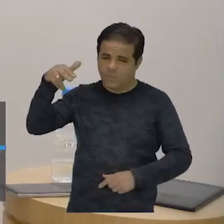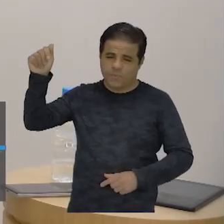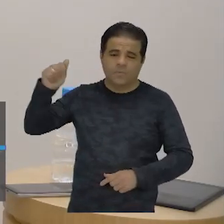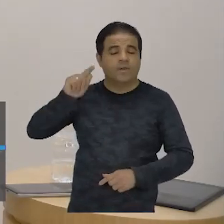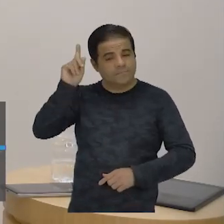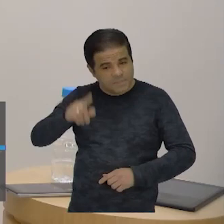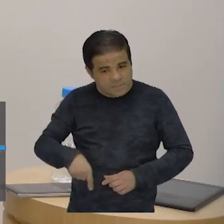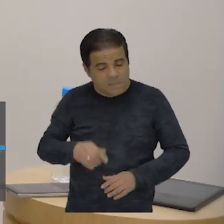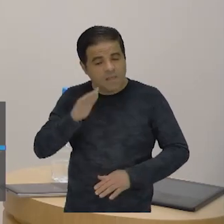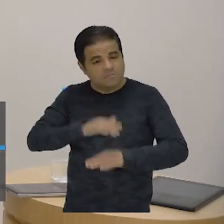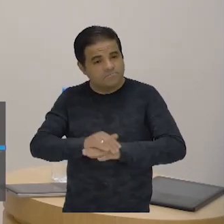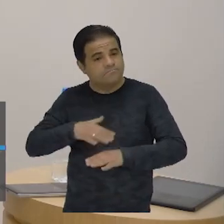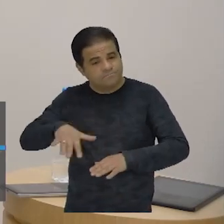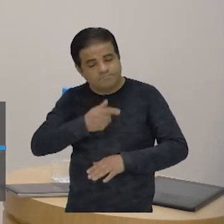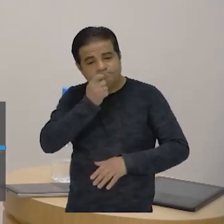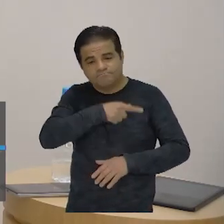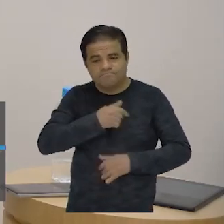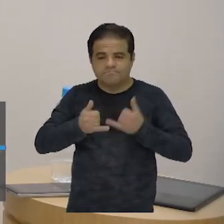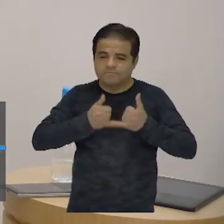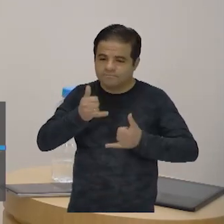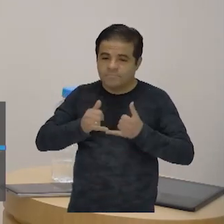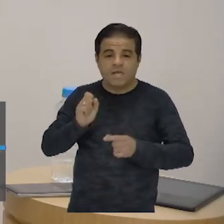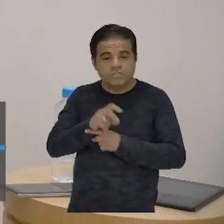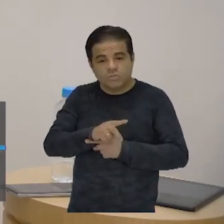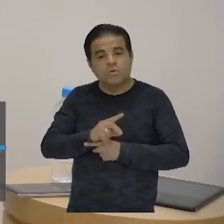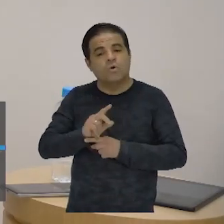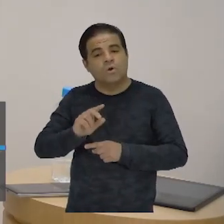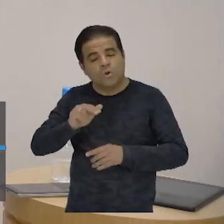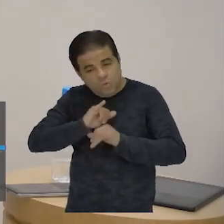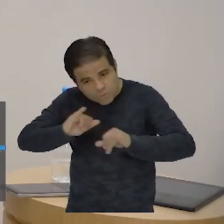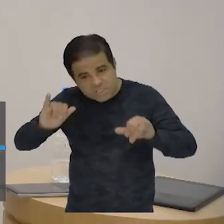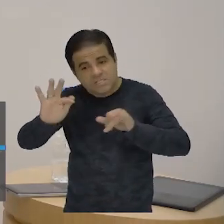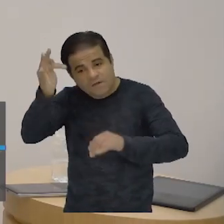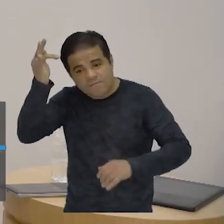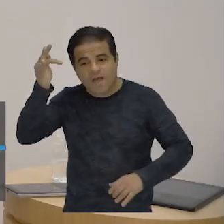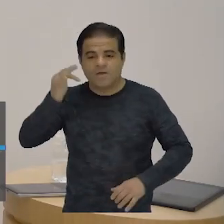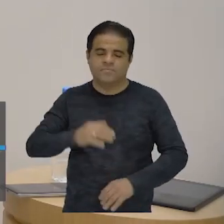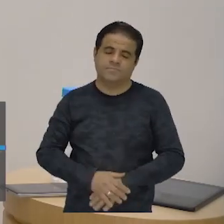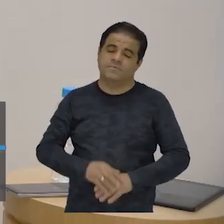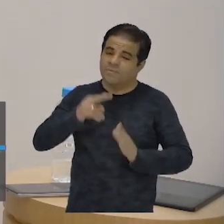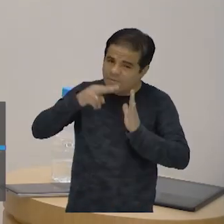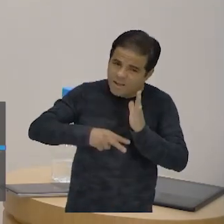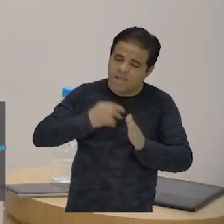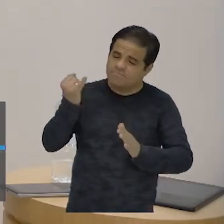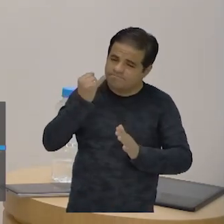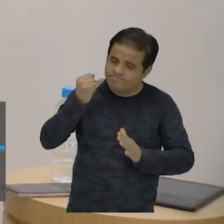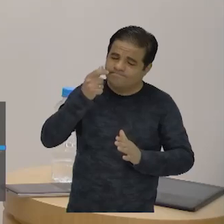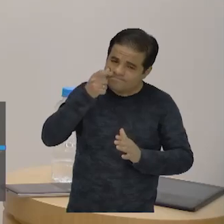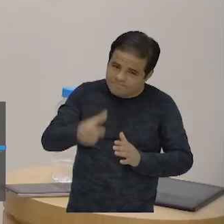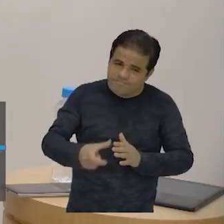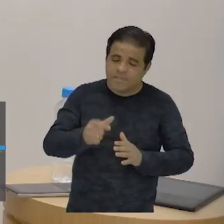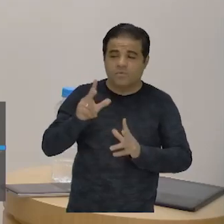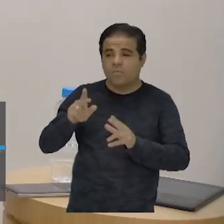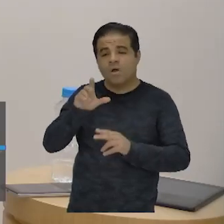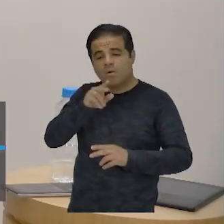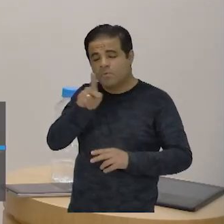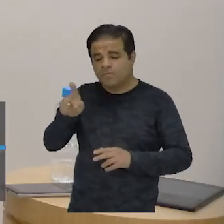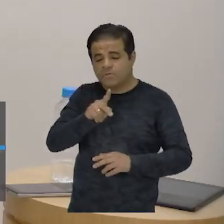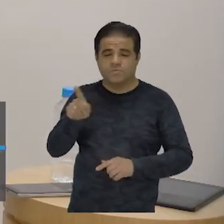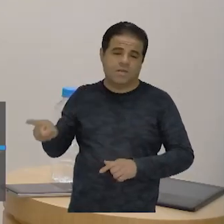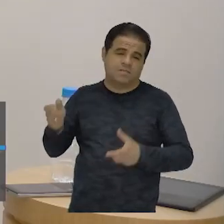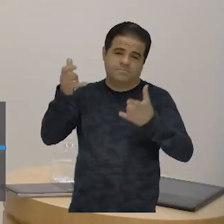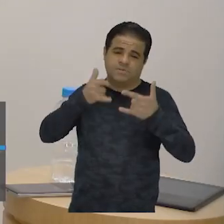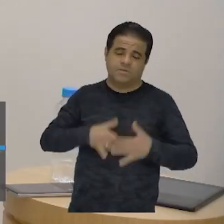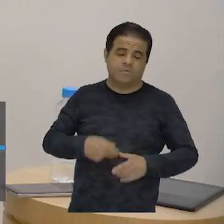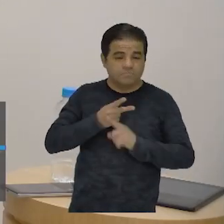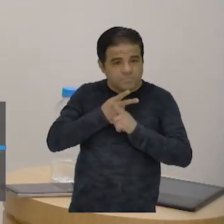feito para entretenimento e vira notícia falsa. Então é importante saber ler com qualidade, com parcimônia. Como a professora Silene disse, né?